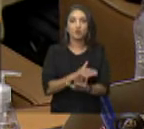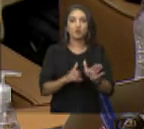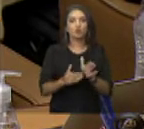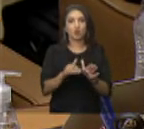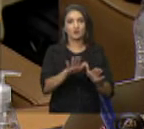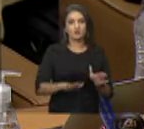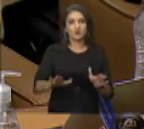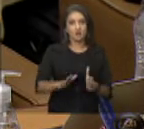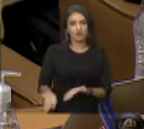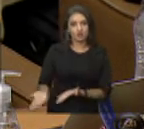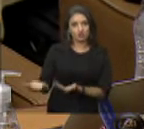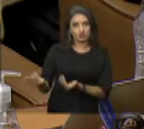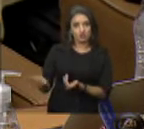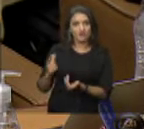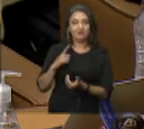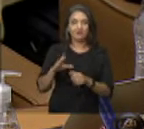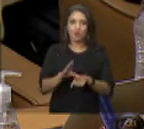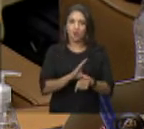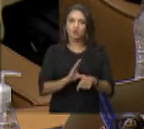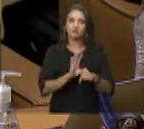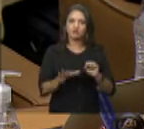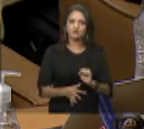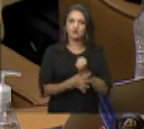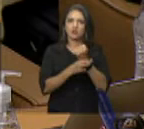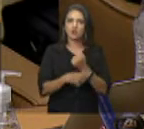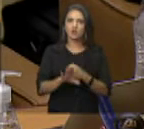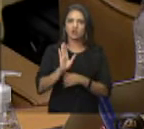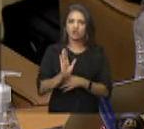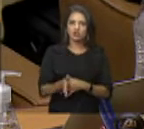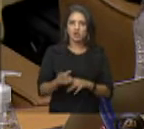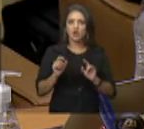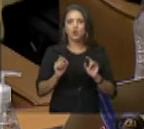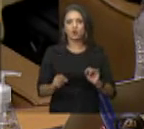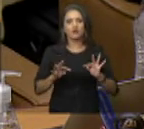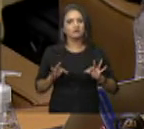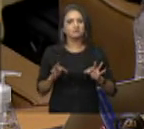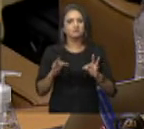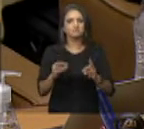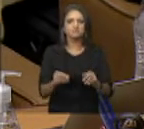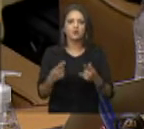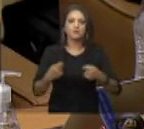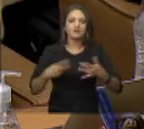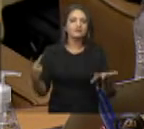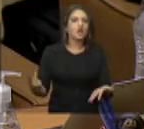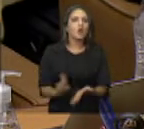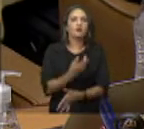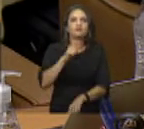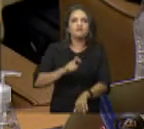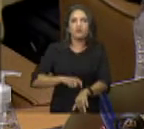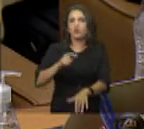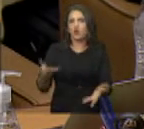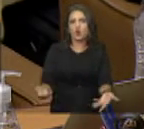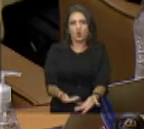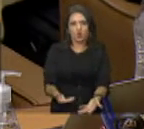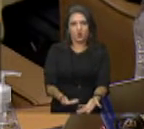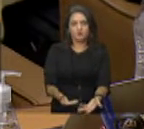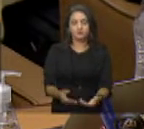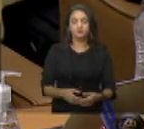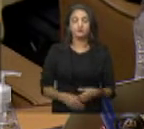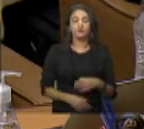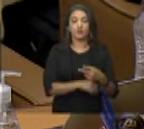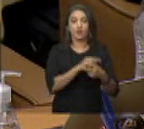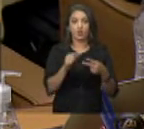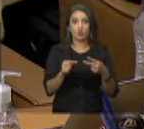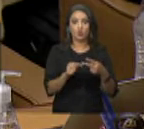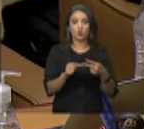assegurado por normas constitucionais de eficácia plena e aplicabilidade direta e imediata dois